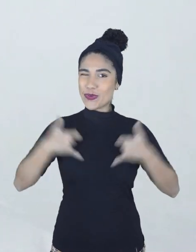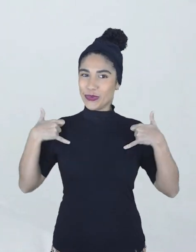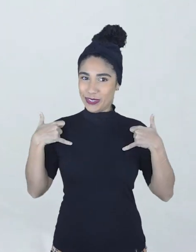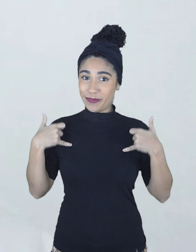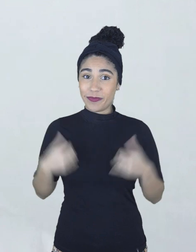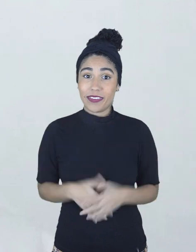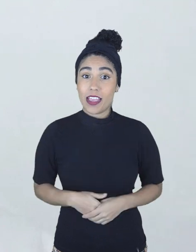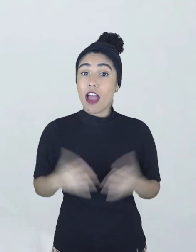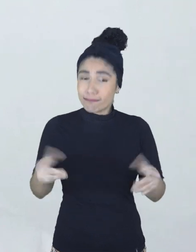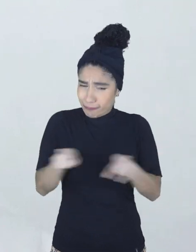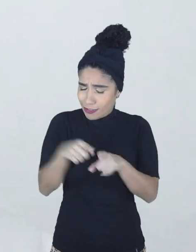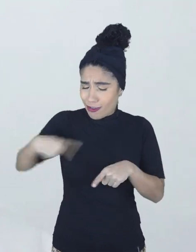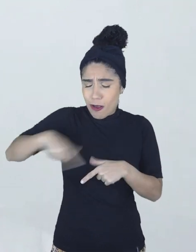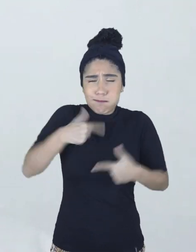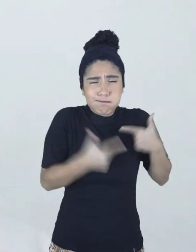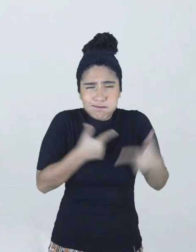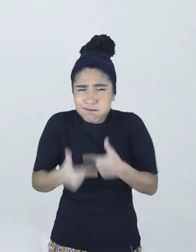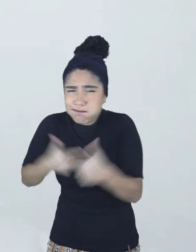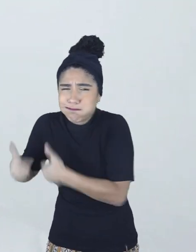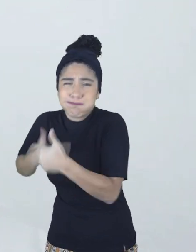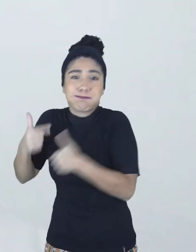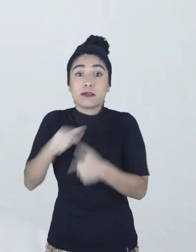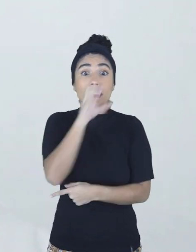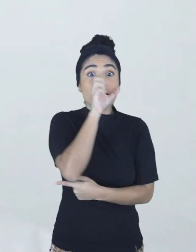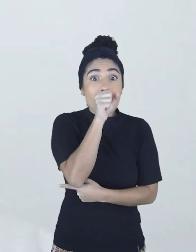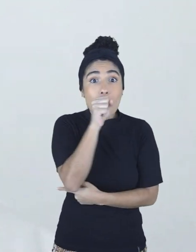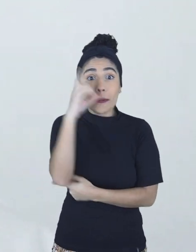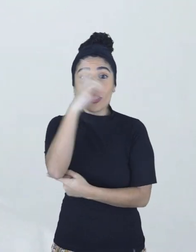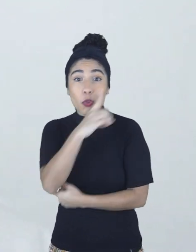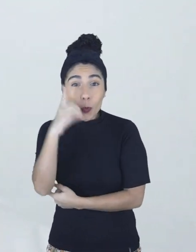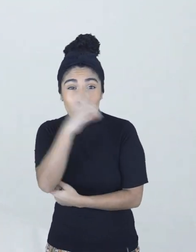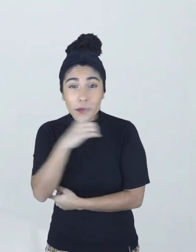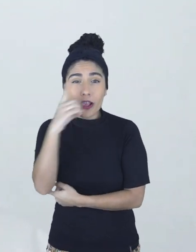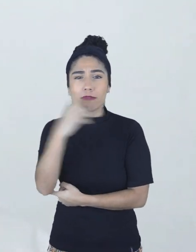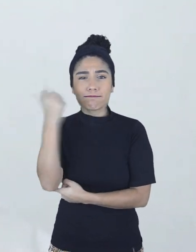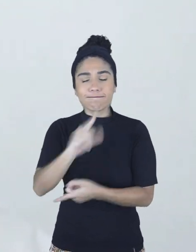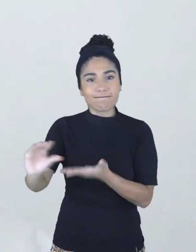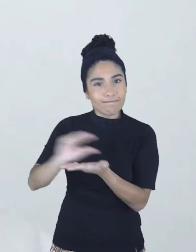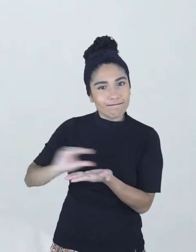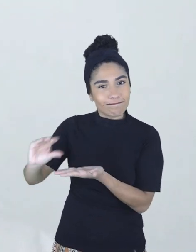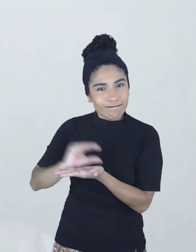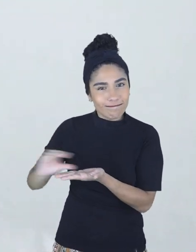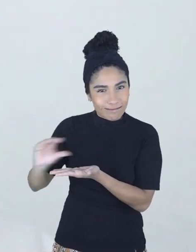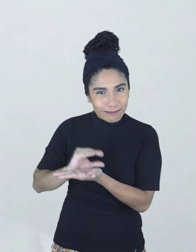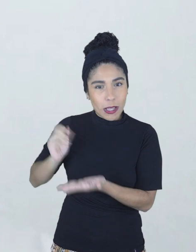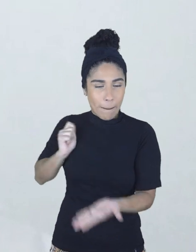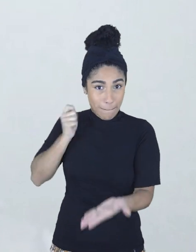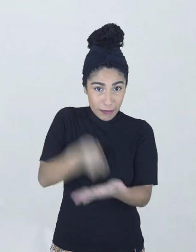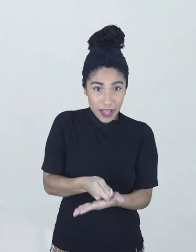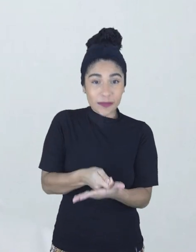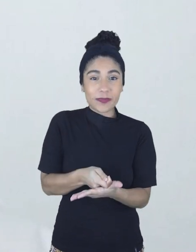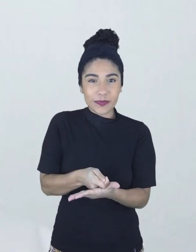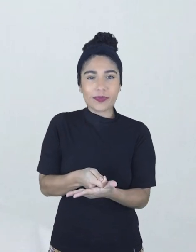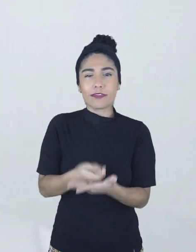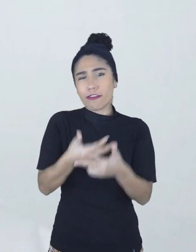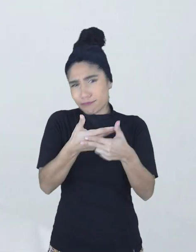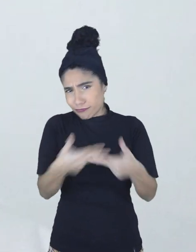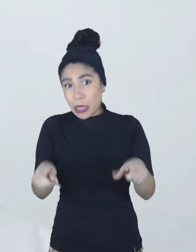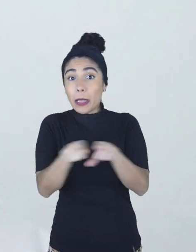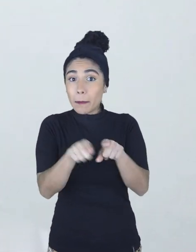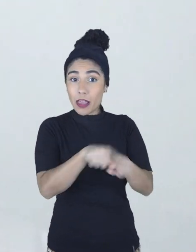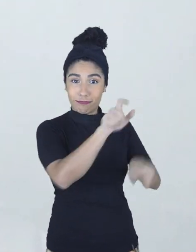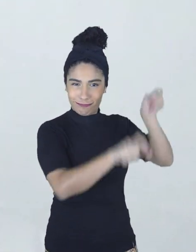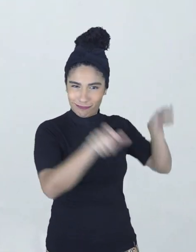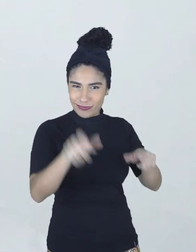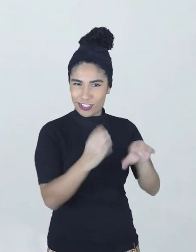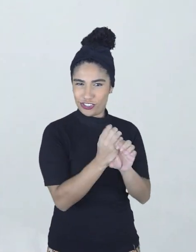aí também a gente trabalhava sábado e domingo tá para fazer né Capital Inicial né os